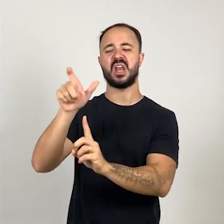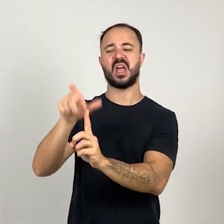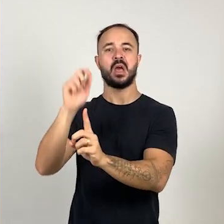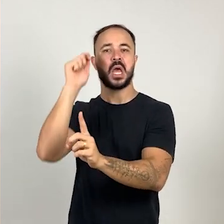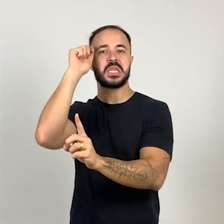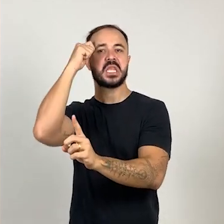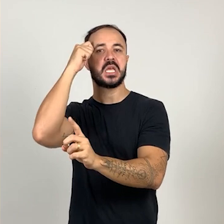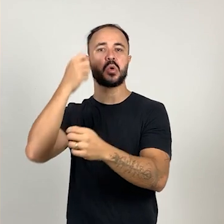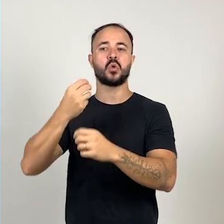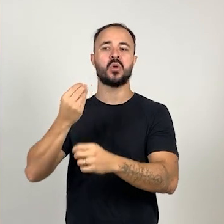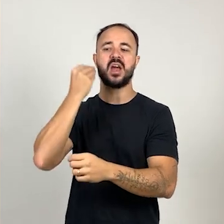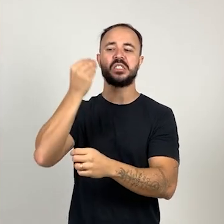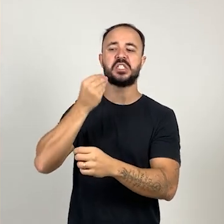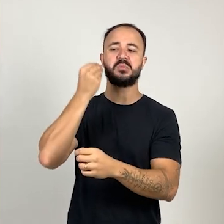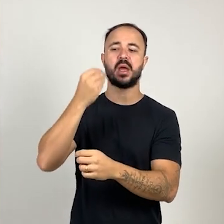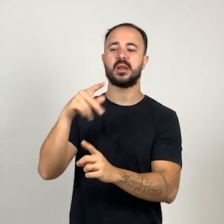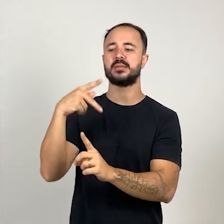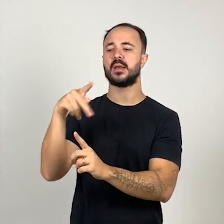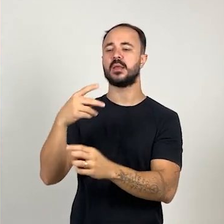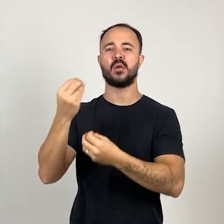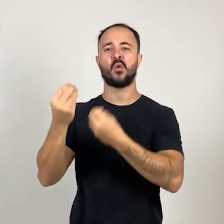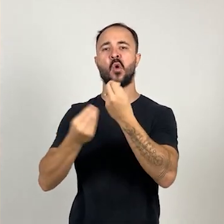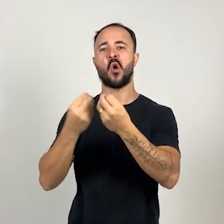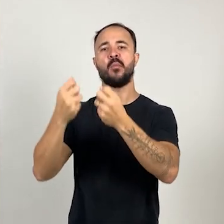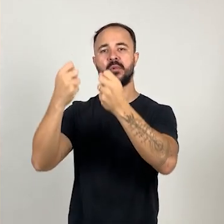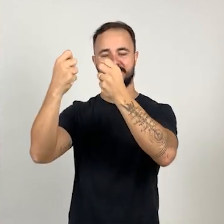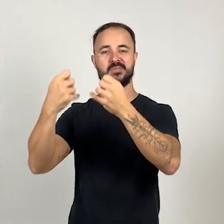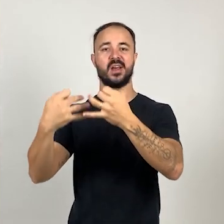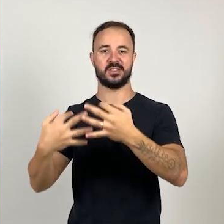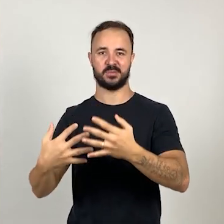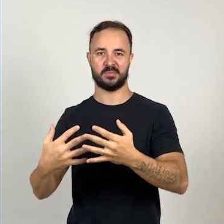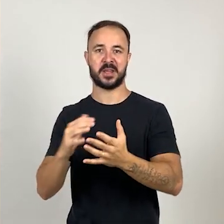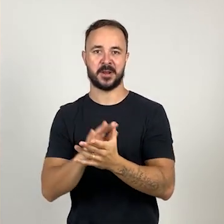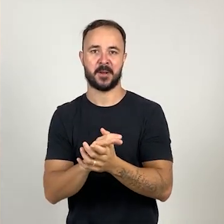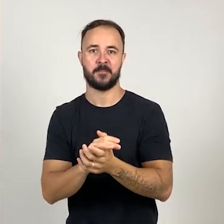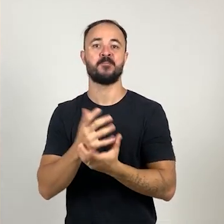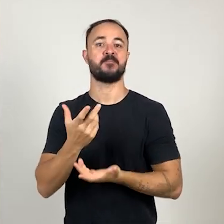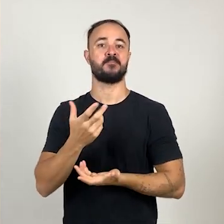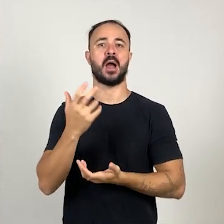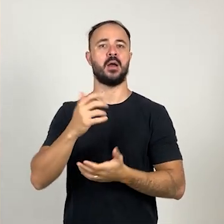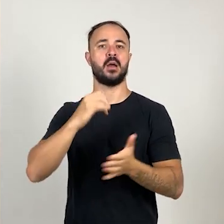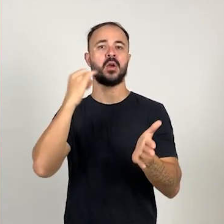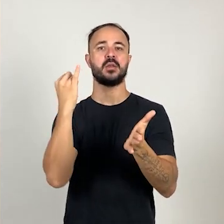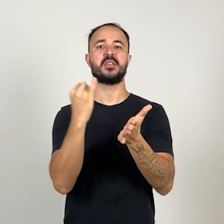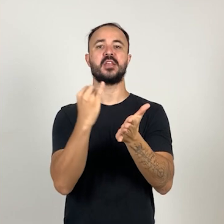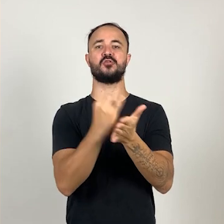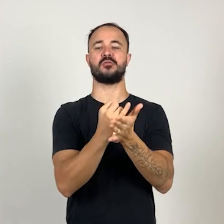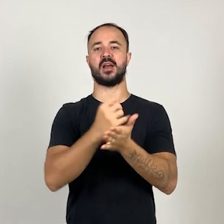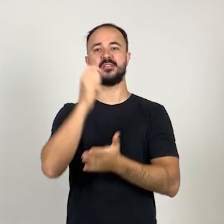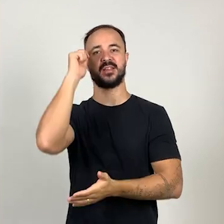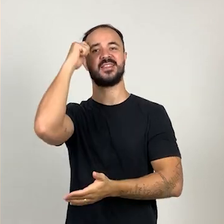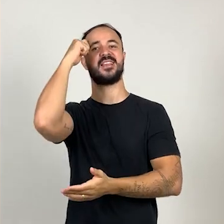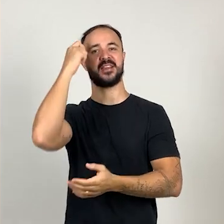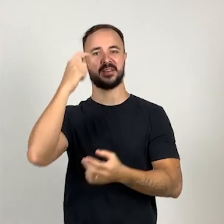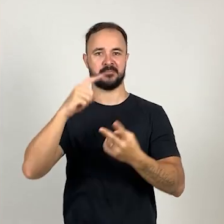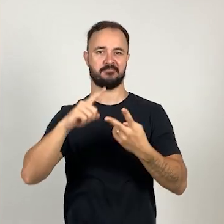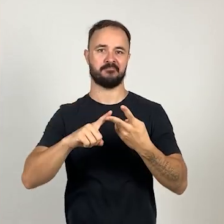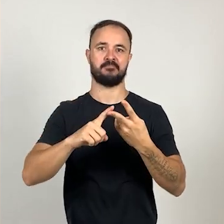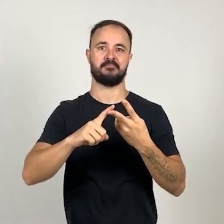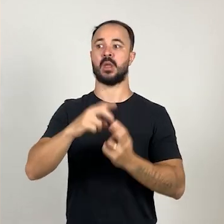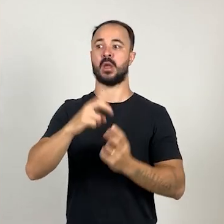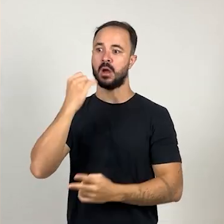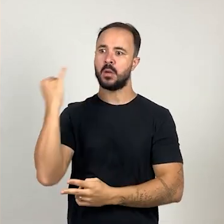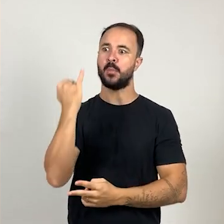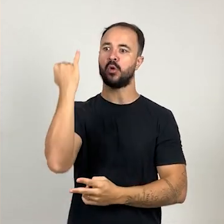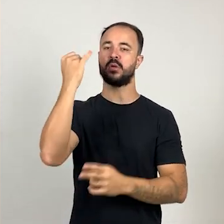Brasil. Ele discute questões como a construção da identidade negra, os estereótipos raciais na mídia, a importância